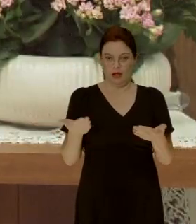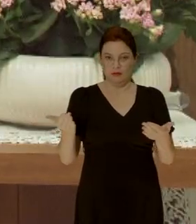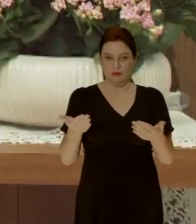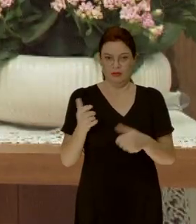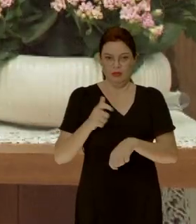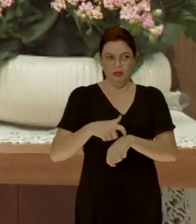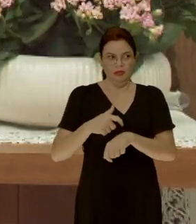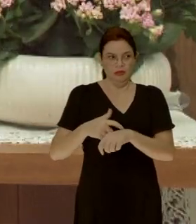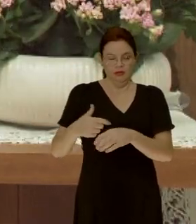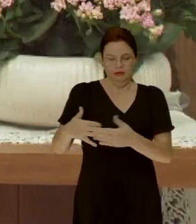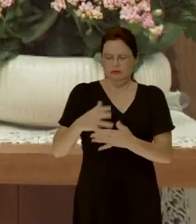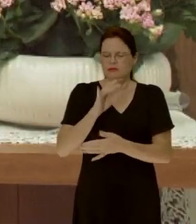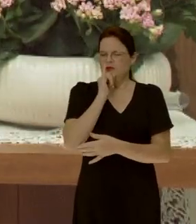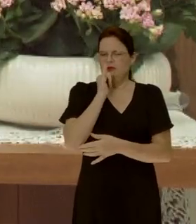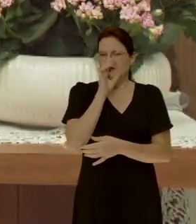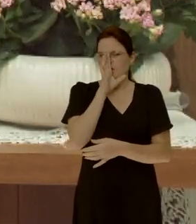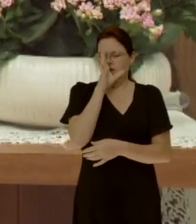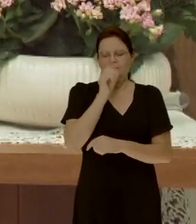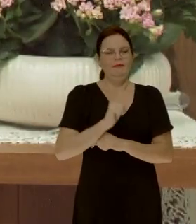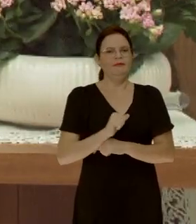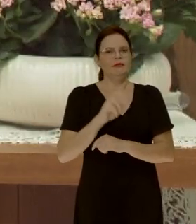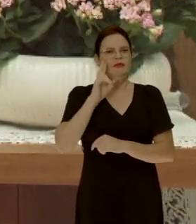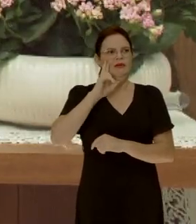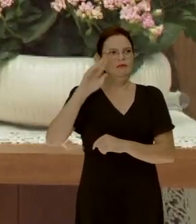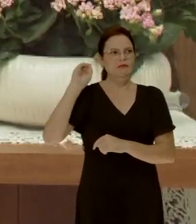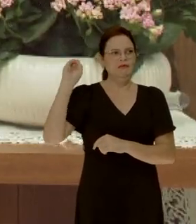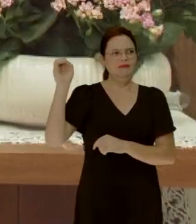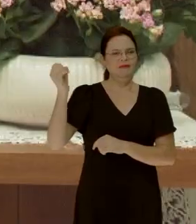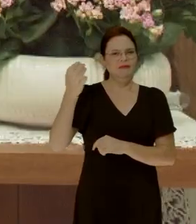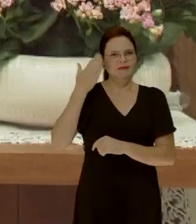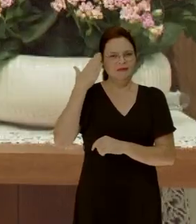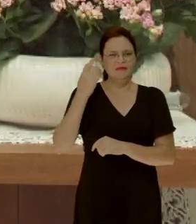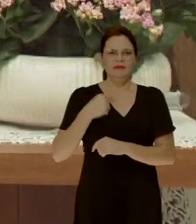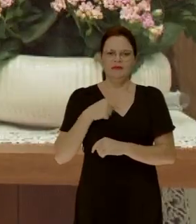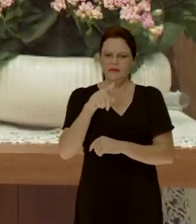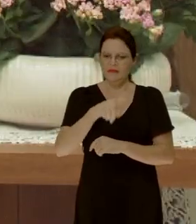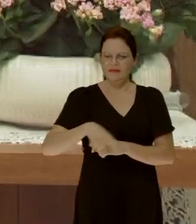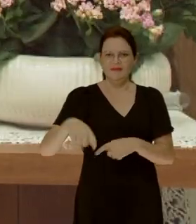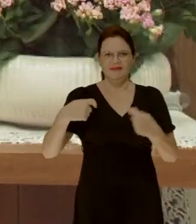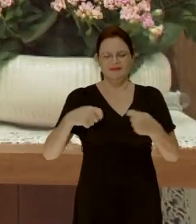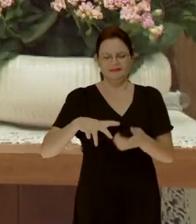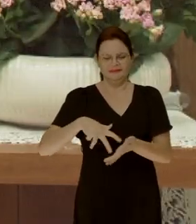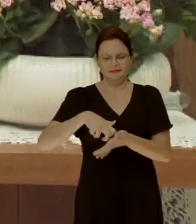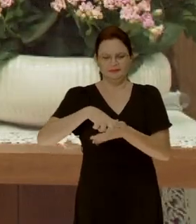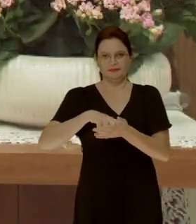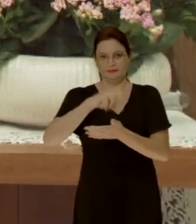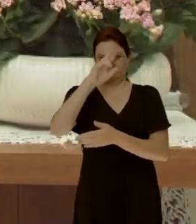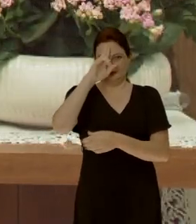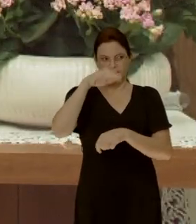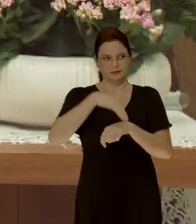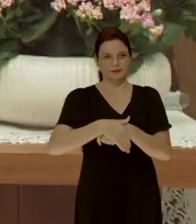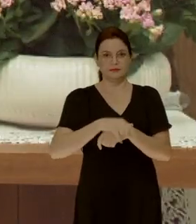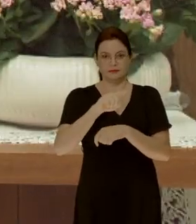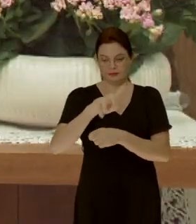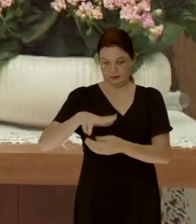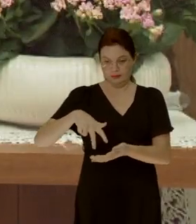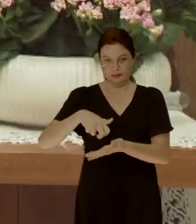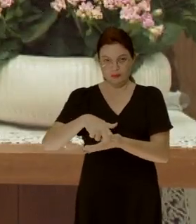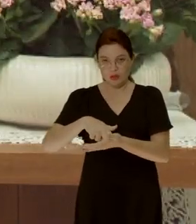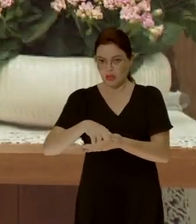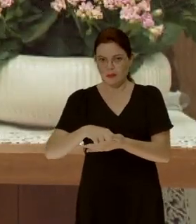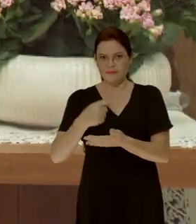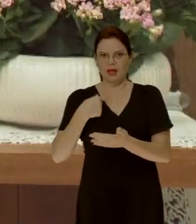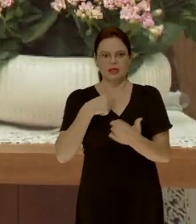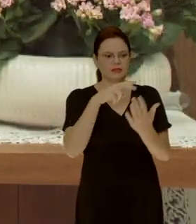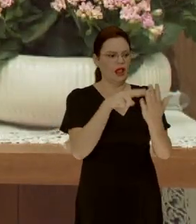um exemplo, os irmãos, um exemplo, estejam de joelhos. A irmã, em vez de estar de joelhos, está